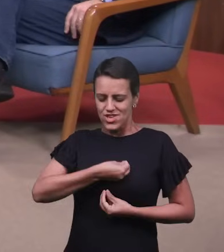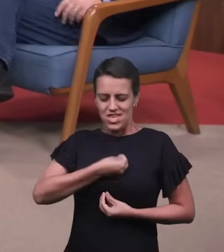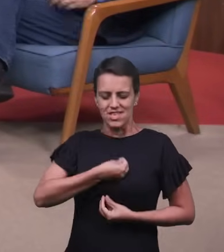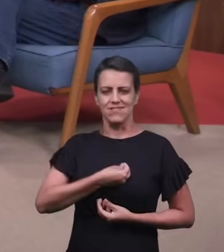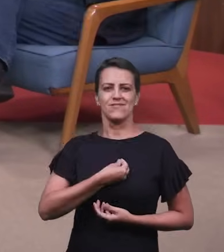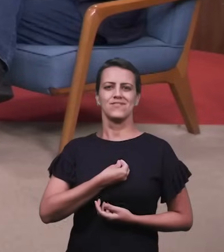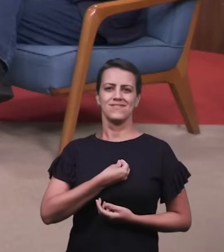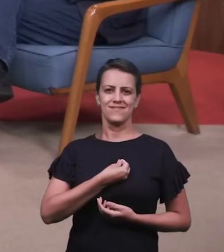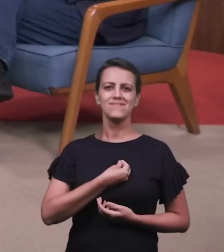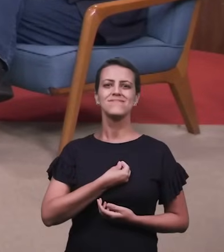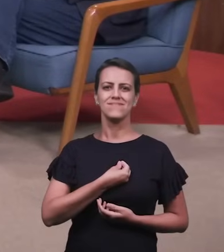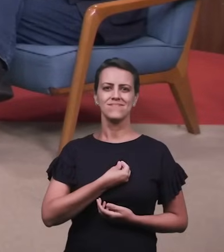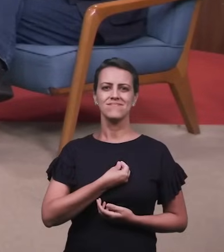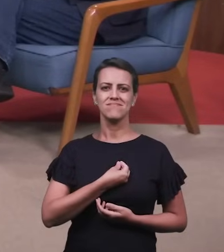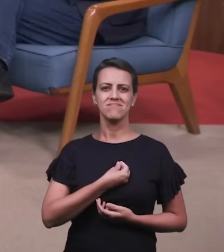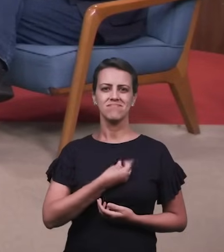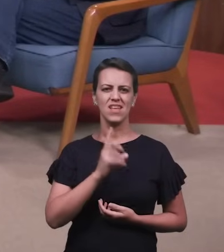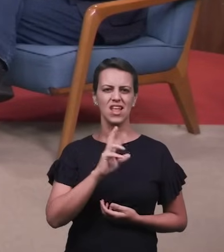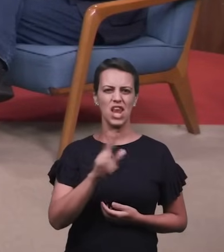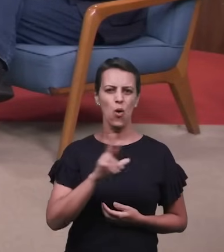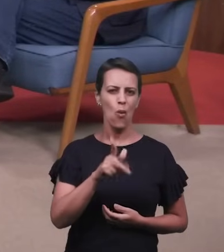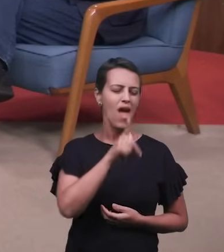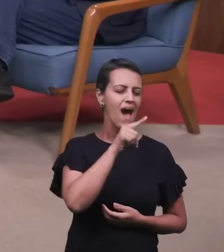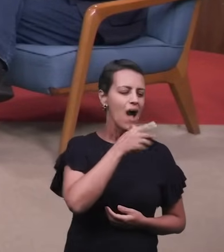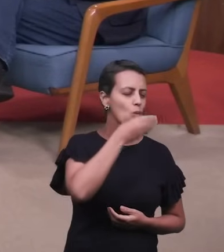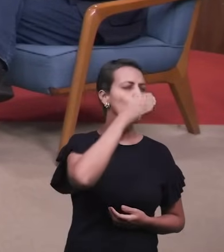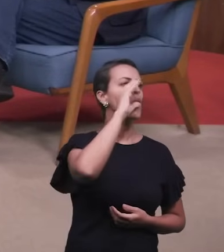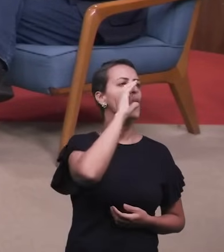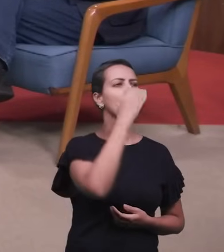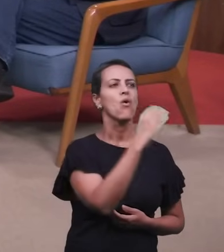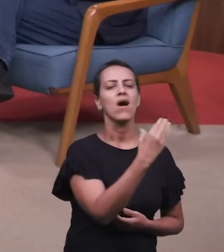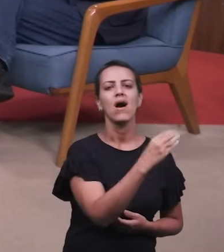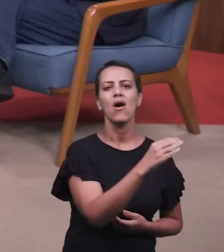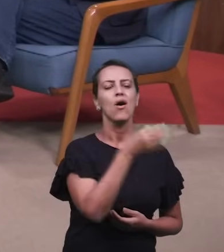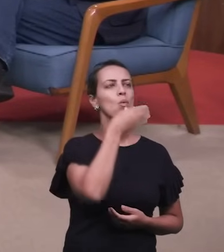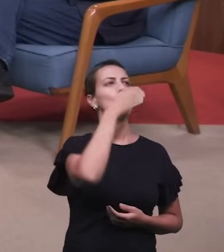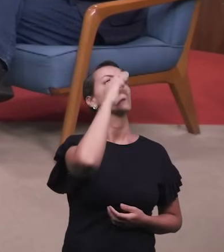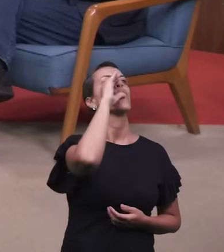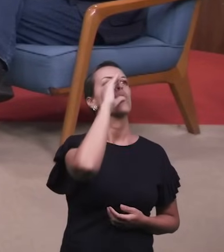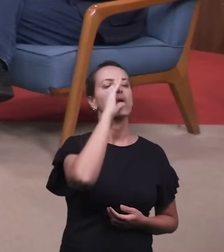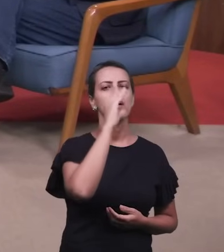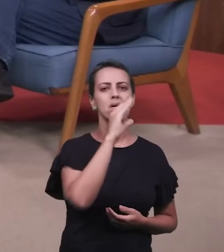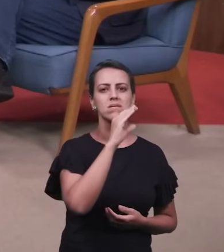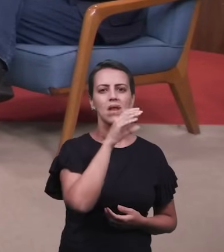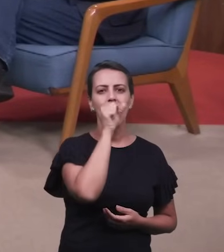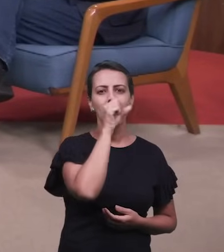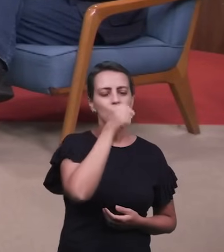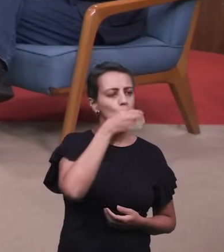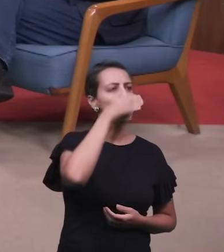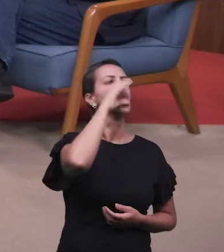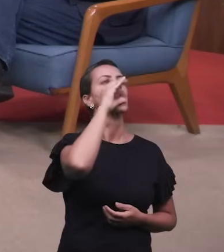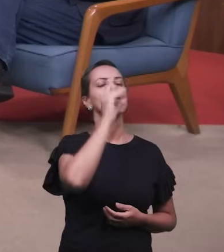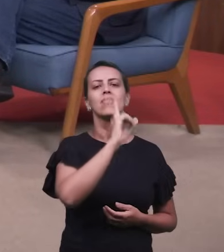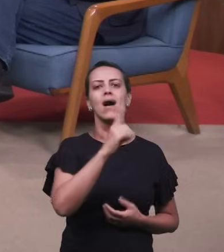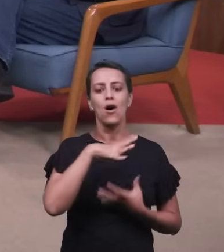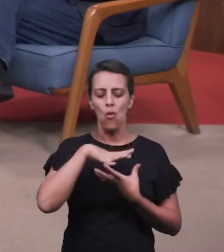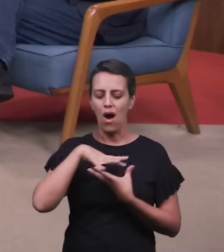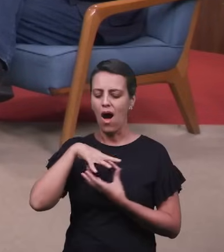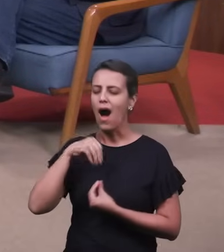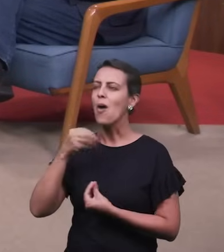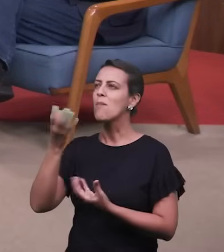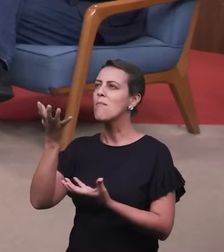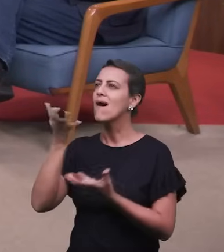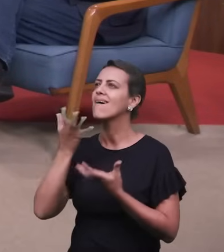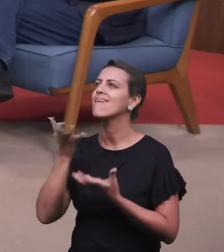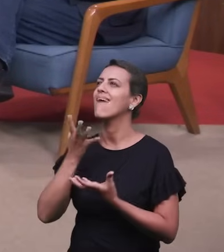Deus vivo. Então, a alma não tem sede de Coca-Cola. Uhum. Não há nenhum problema tomar Coca-Cola. A alma não tem sede de suco de laranja. A alma tem